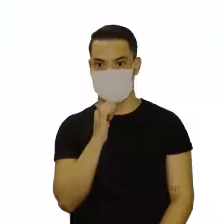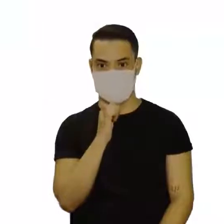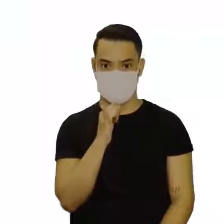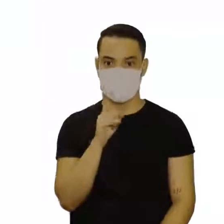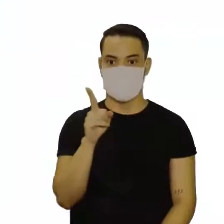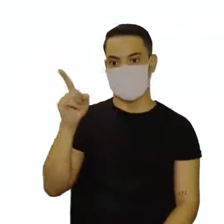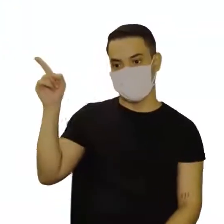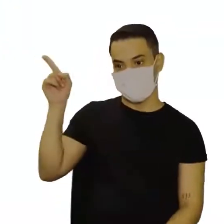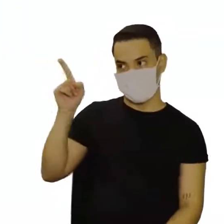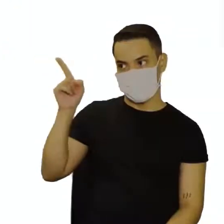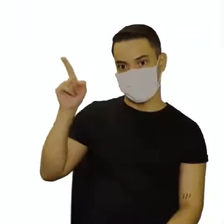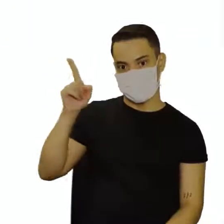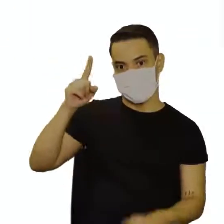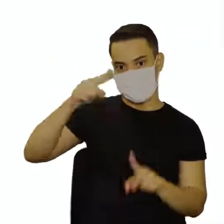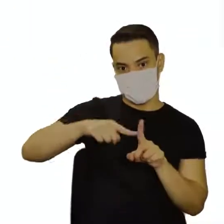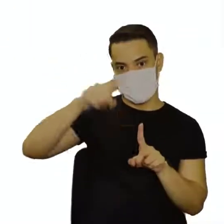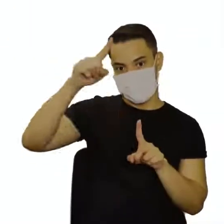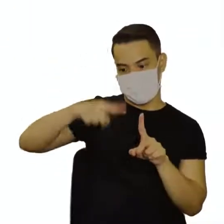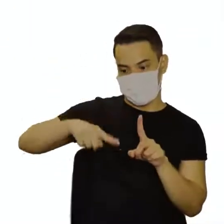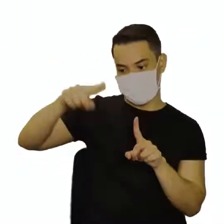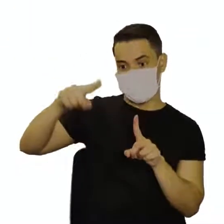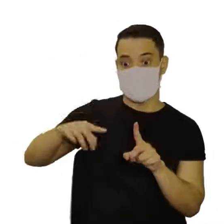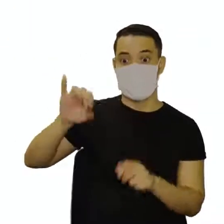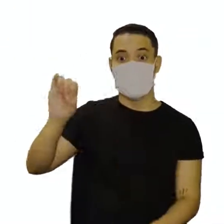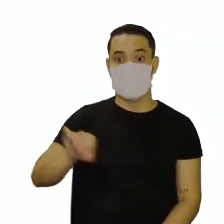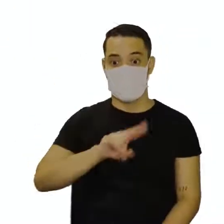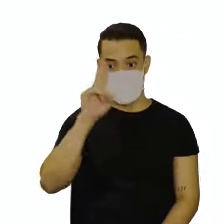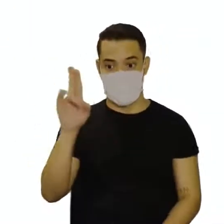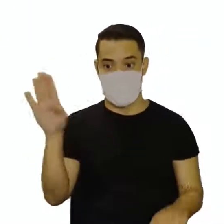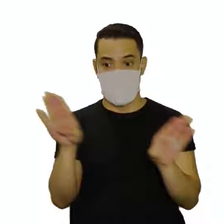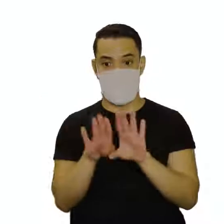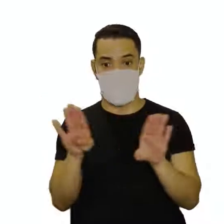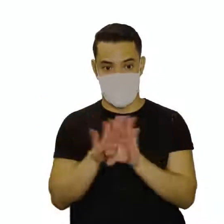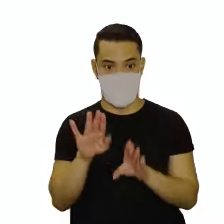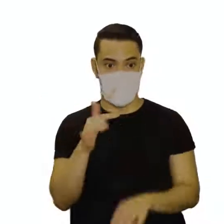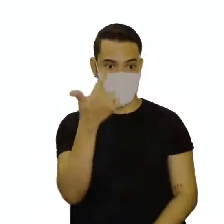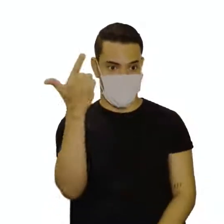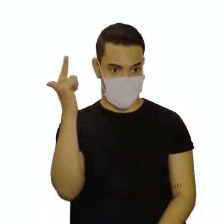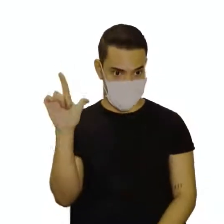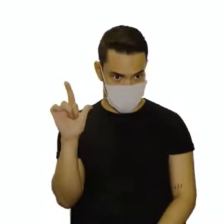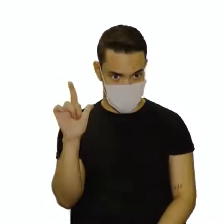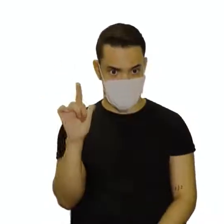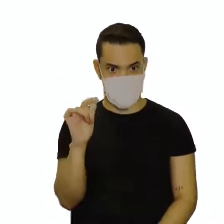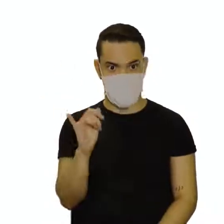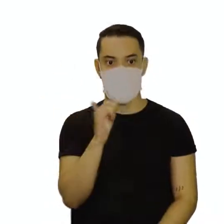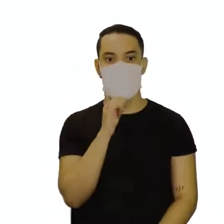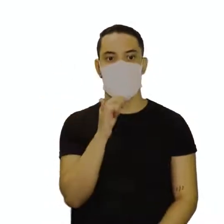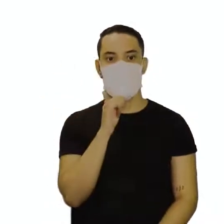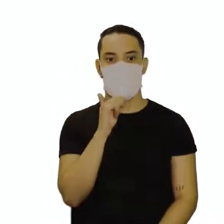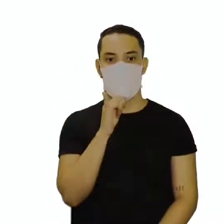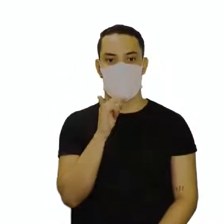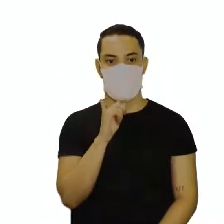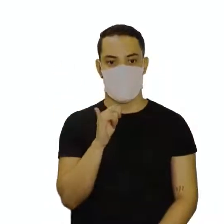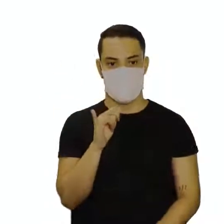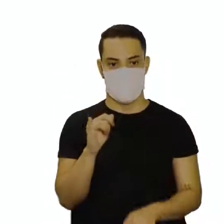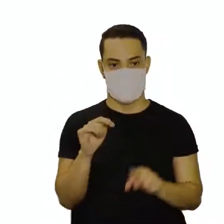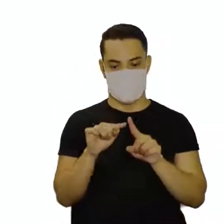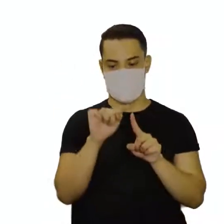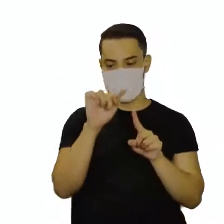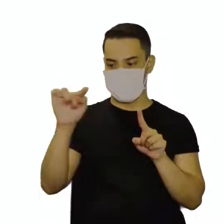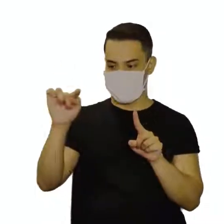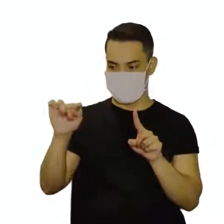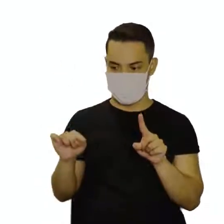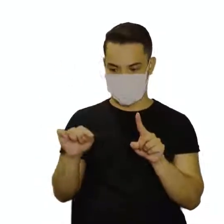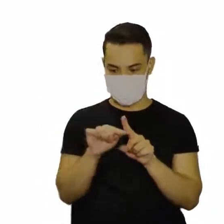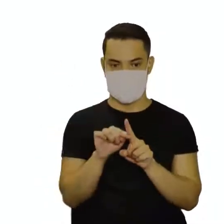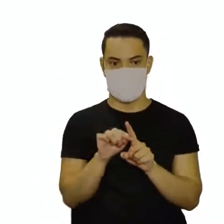ser dessa forma que está no exemplo, ou pode ser também de uma outra forma. Ele vai estar simplesmente um cilindro aqui mostrando que